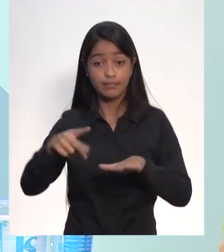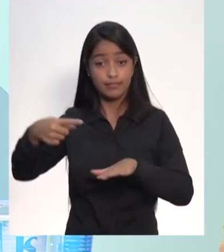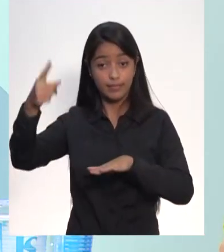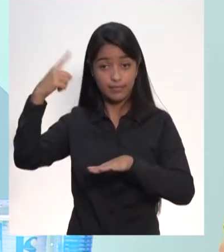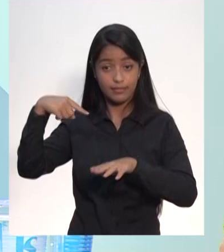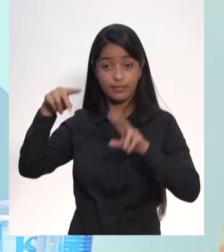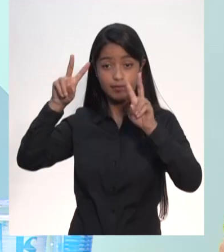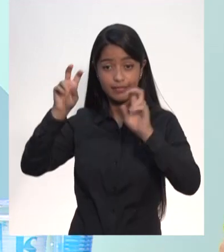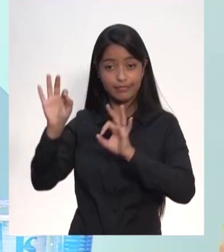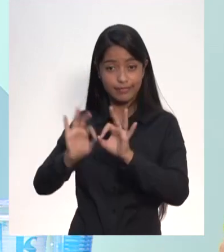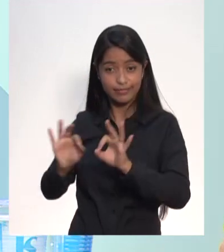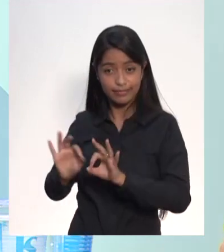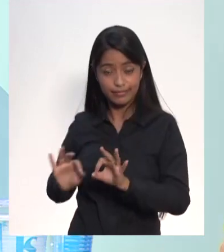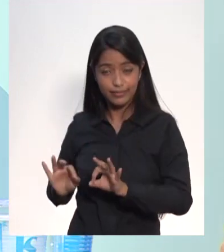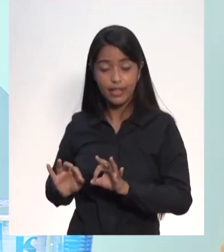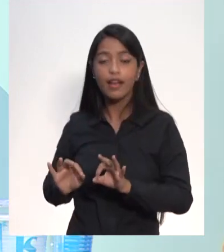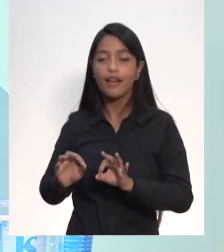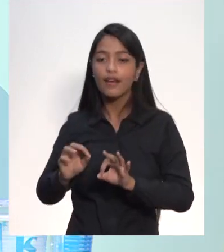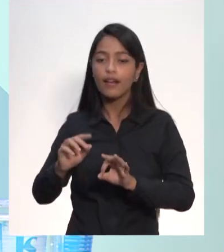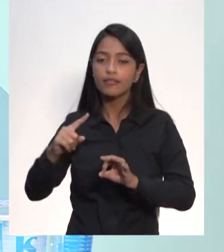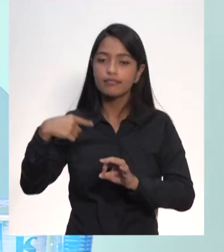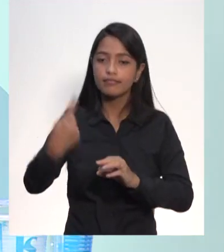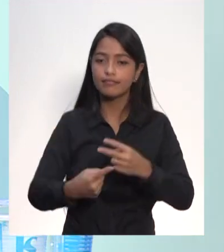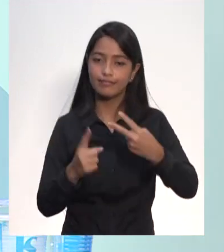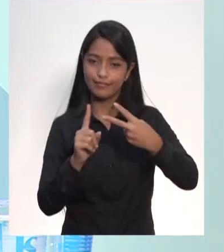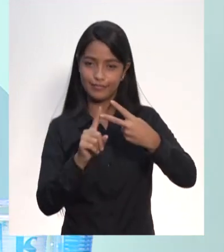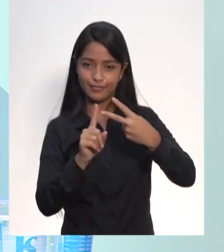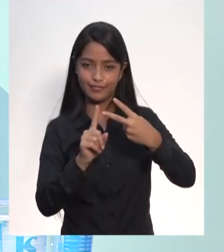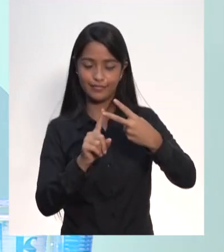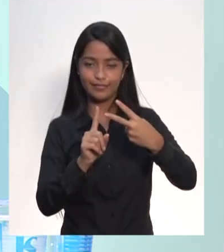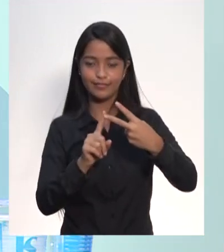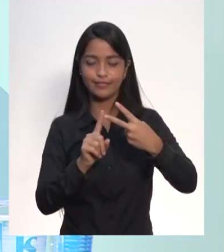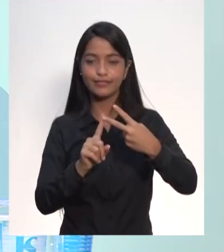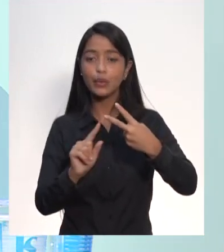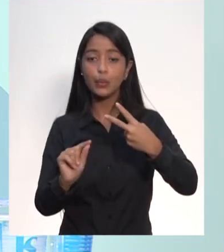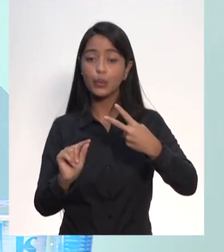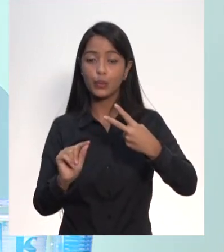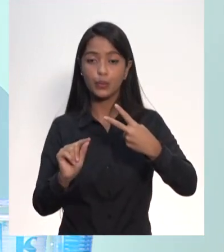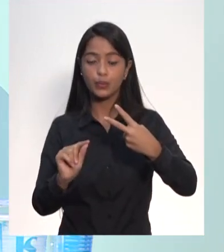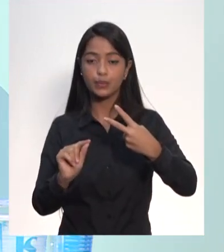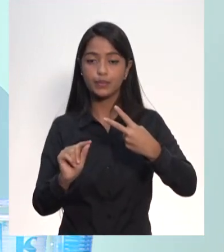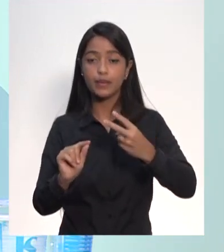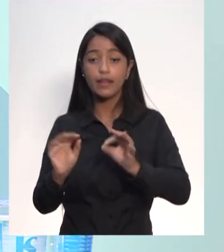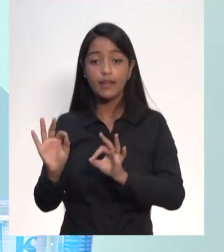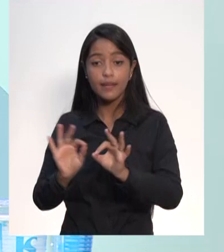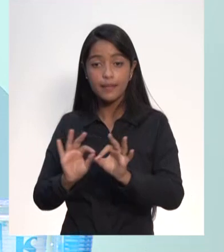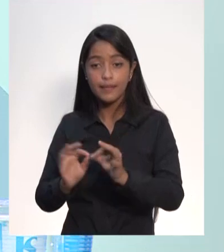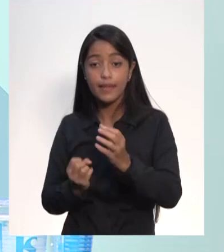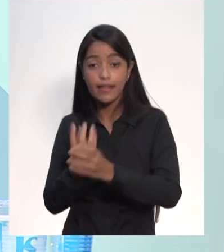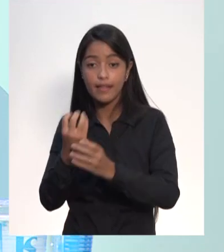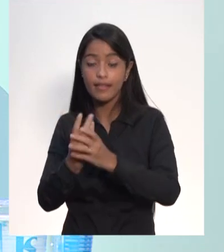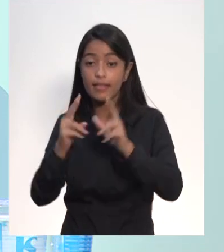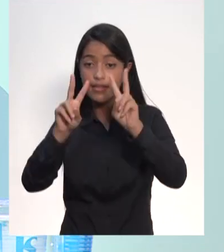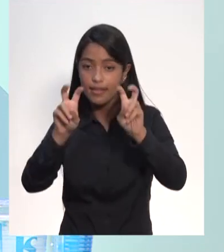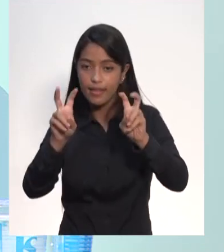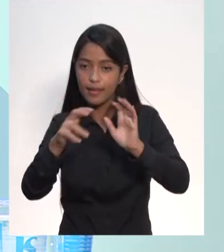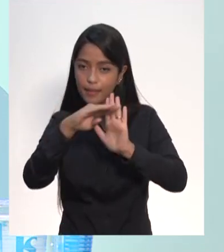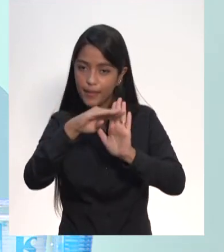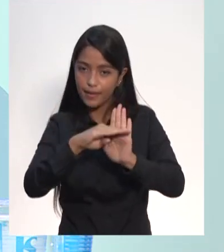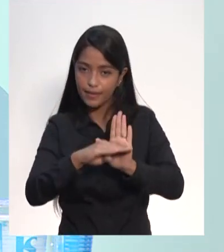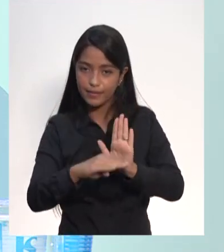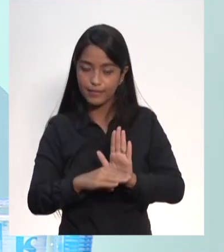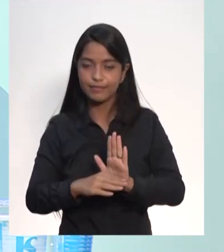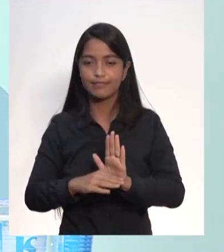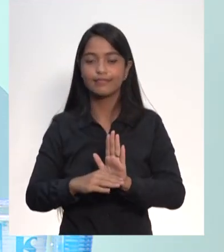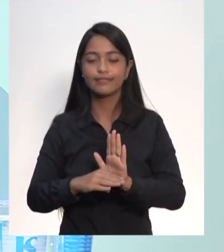nós vamos para o objetivo 2 aqui, que é o desenvolvimento das pautas formativas. Vou pedir para colocar